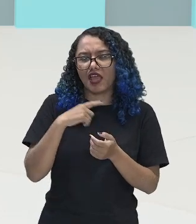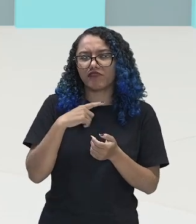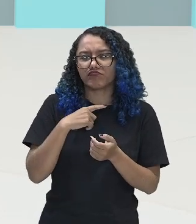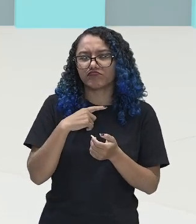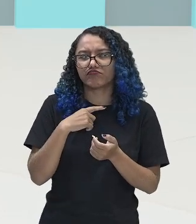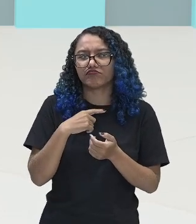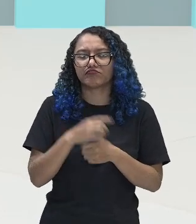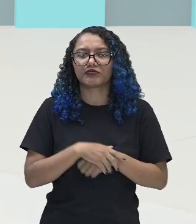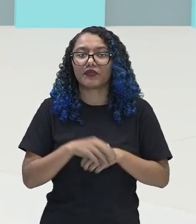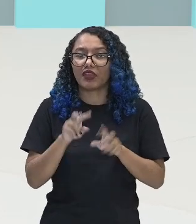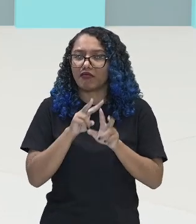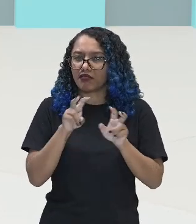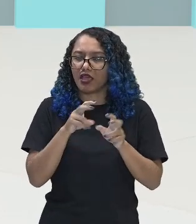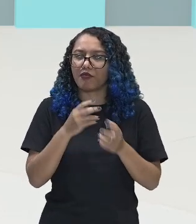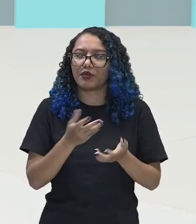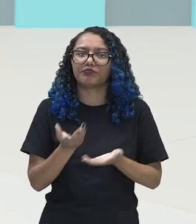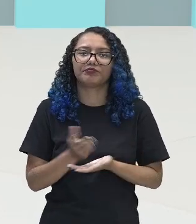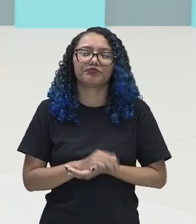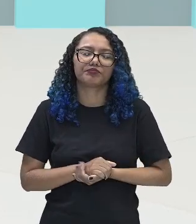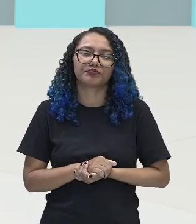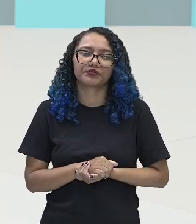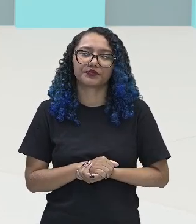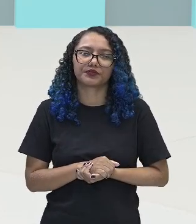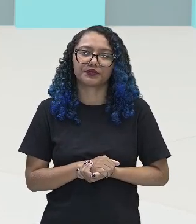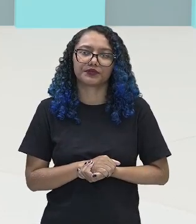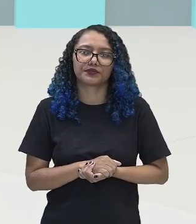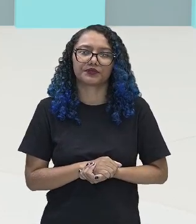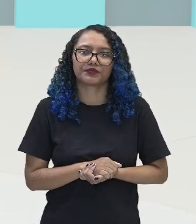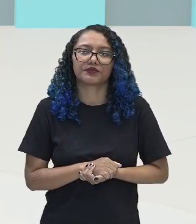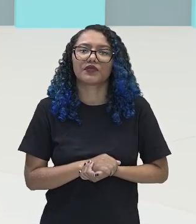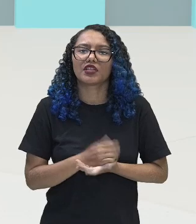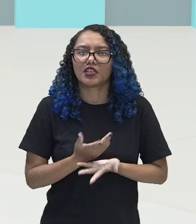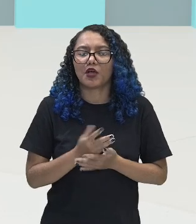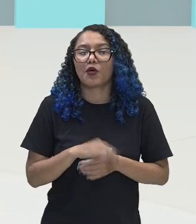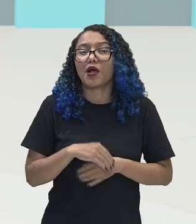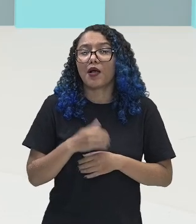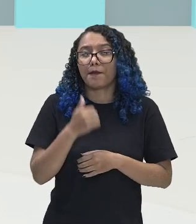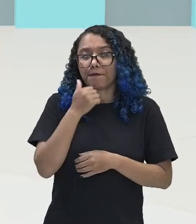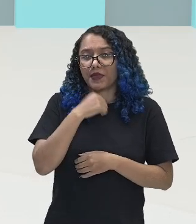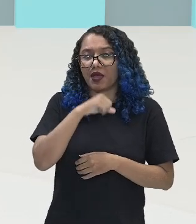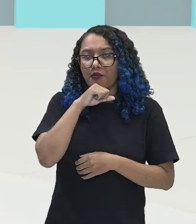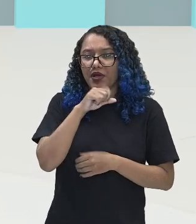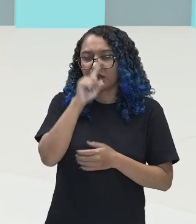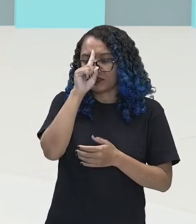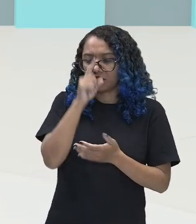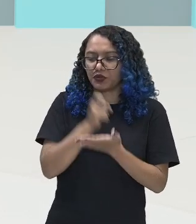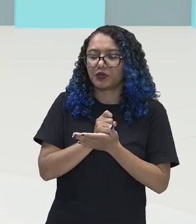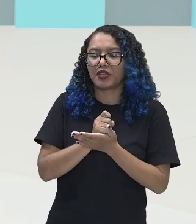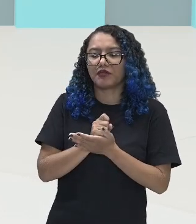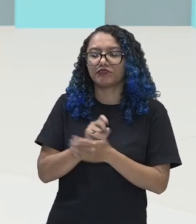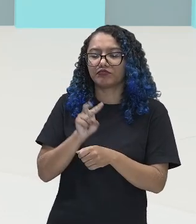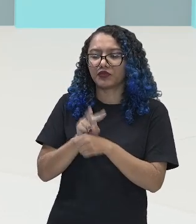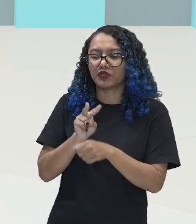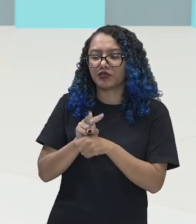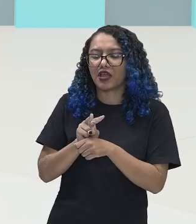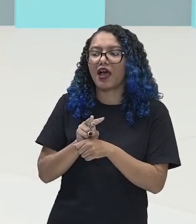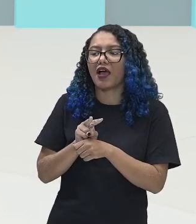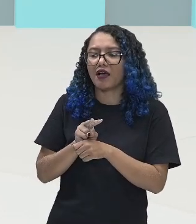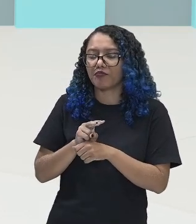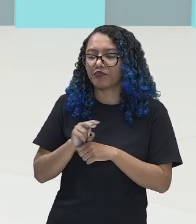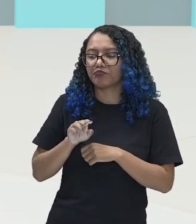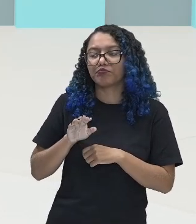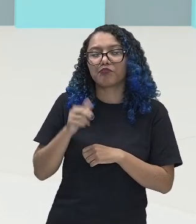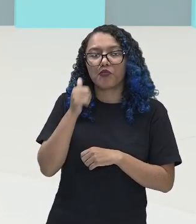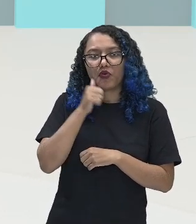vai conhecê-la. Então, olha o que ela diz. Um dia minha mãe decidiu me criar mulher, e criou lá na década